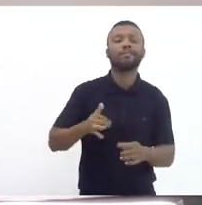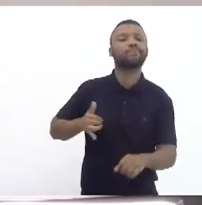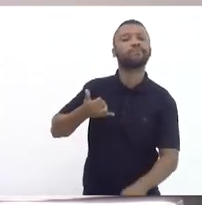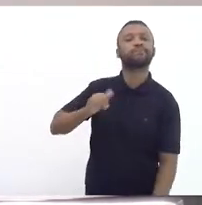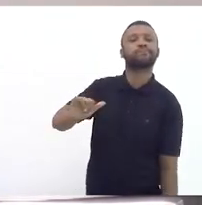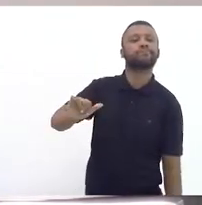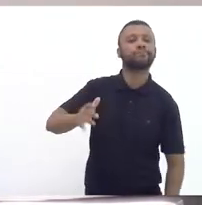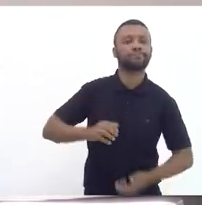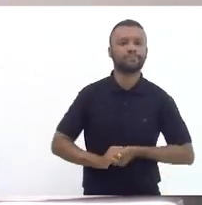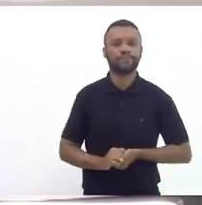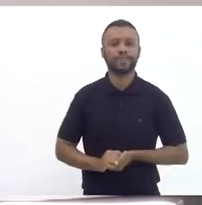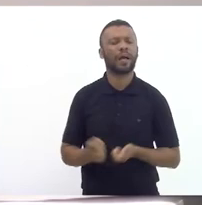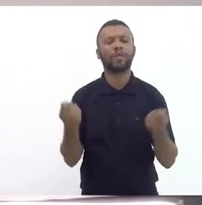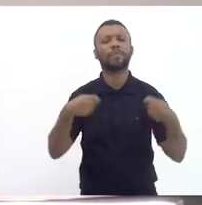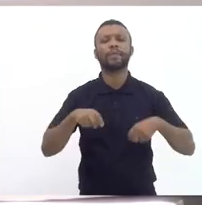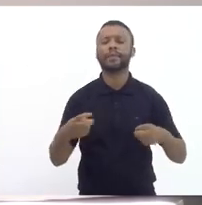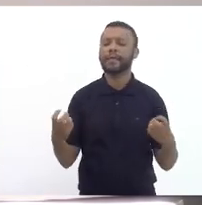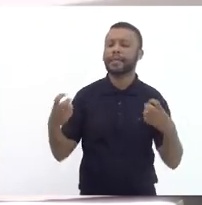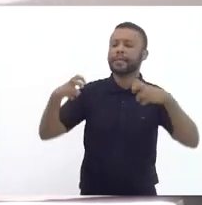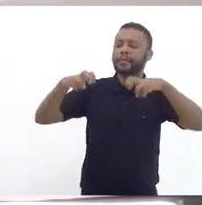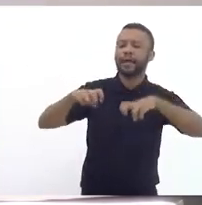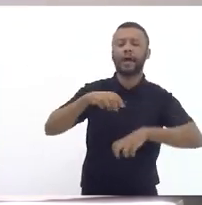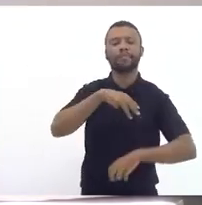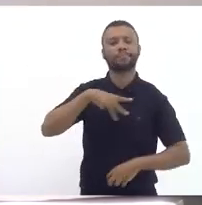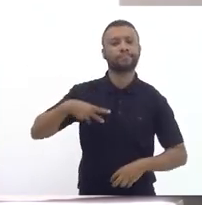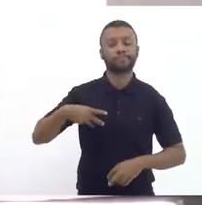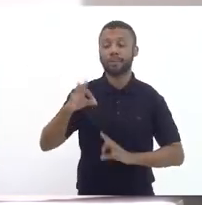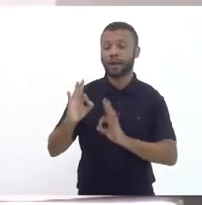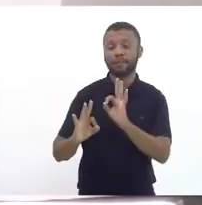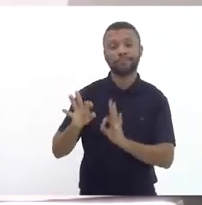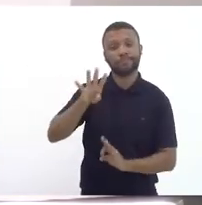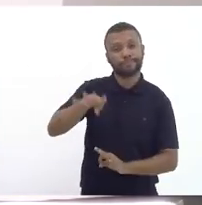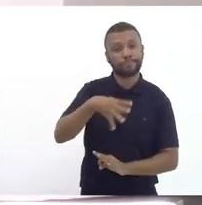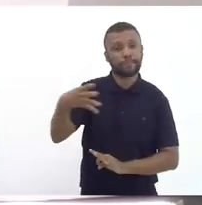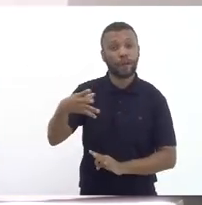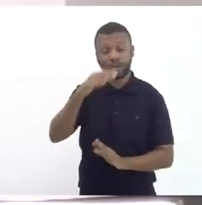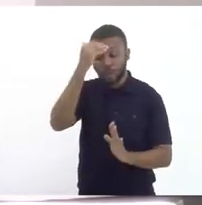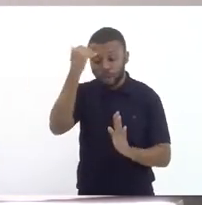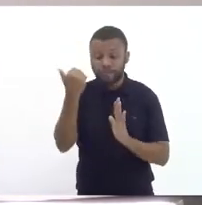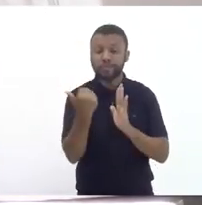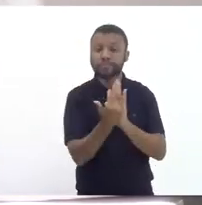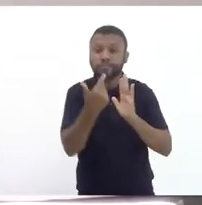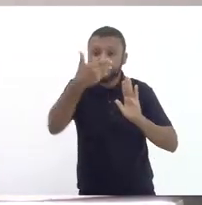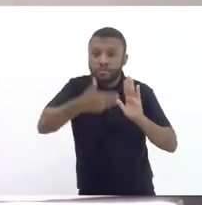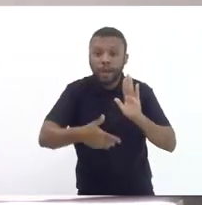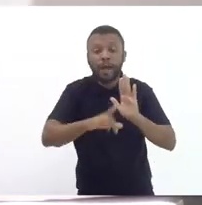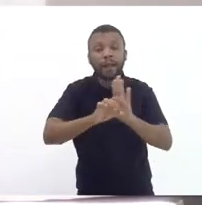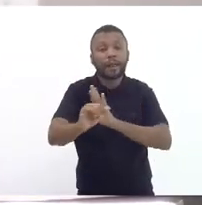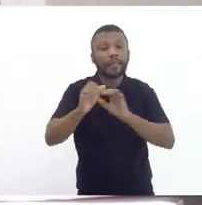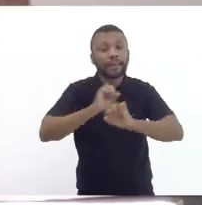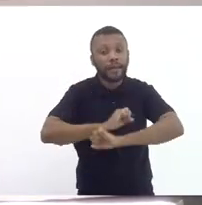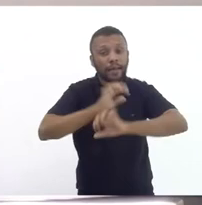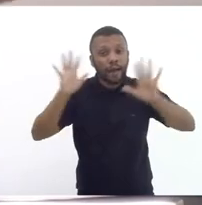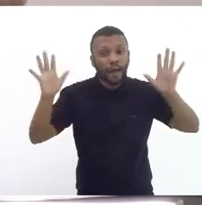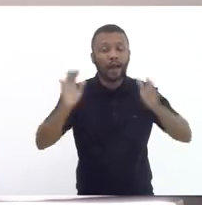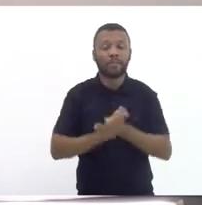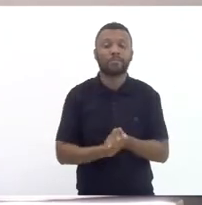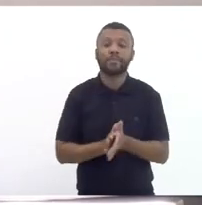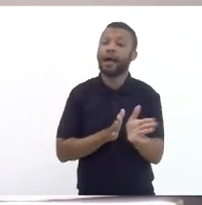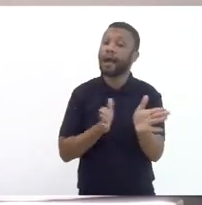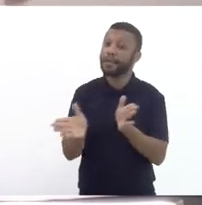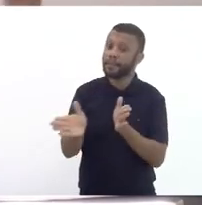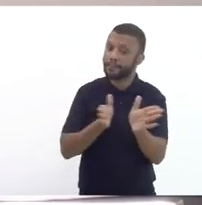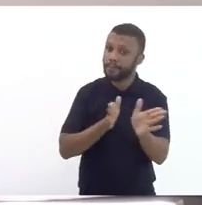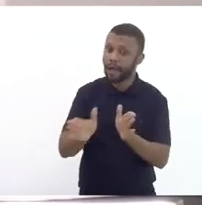precisa de sentar com o Ministério Público para fazer o cronograma, não. É só cumprir o que está na lei. O que está na lei está bem claro. Da acessibilidade